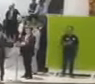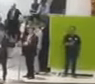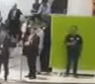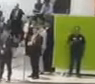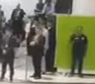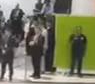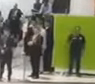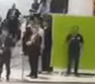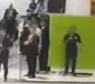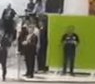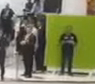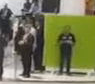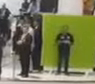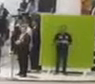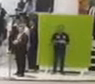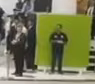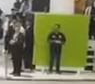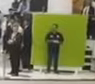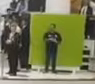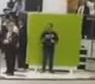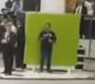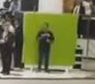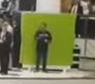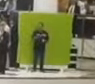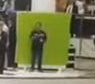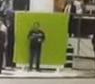a 39ª?